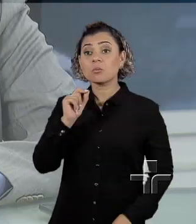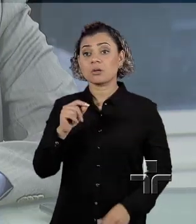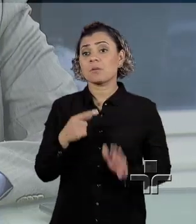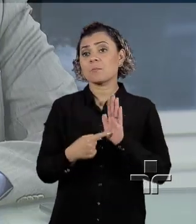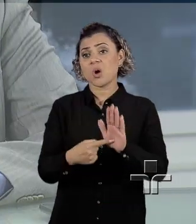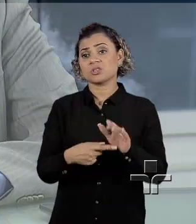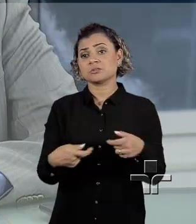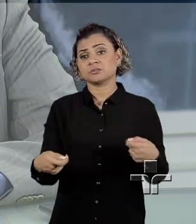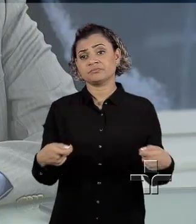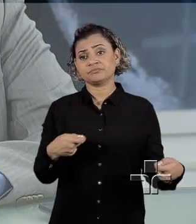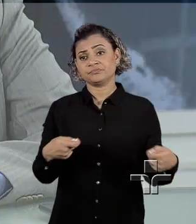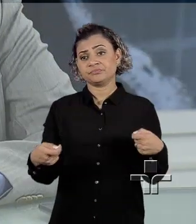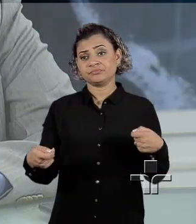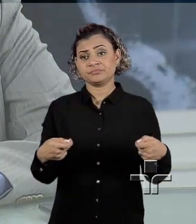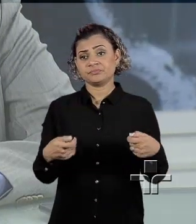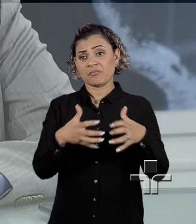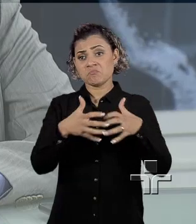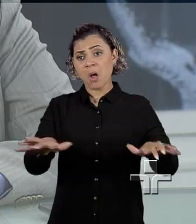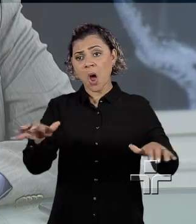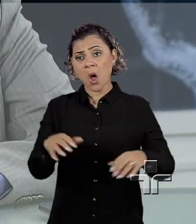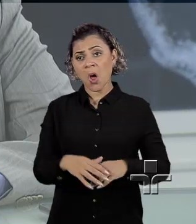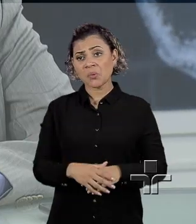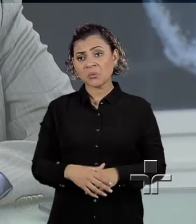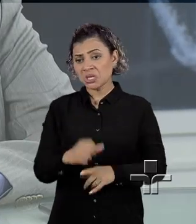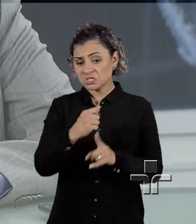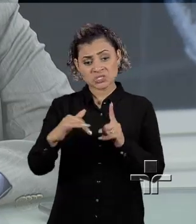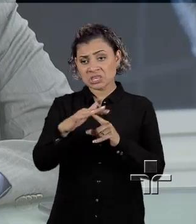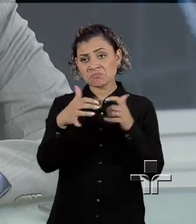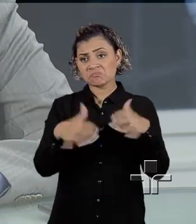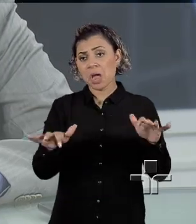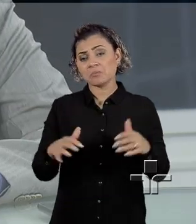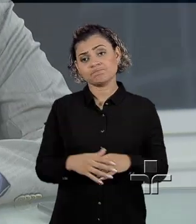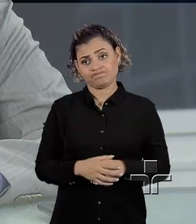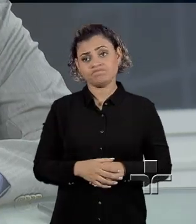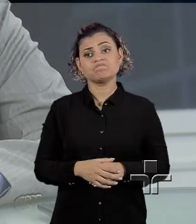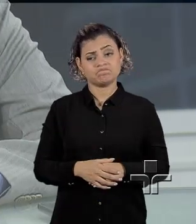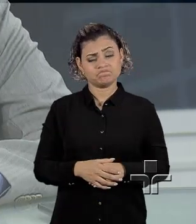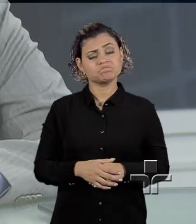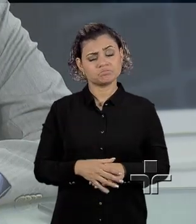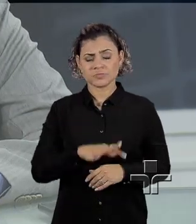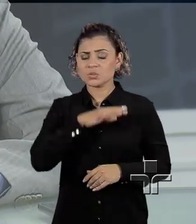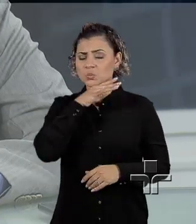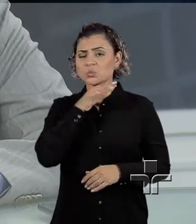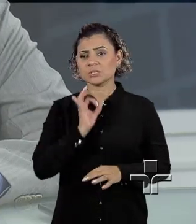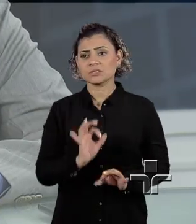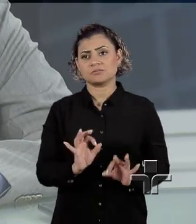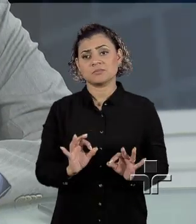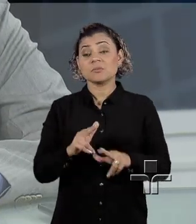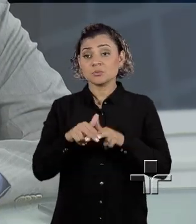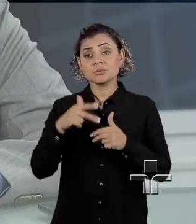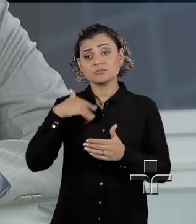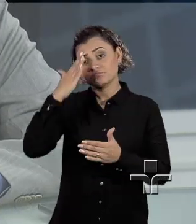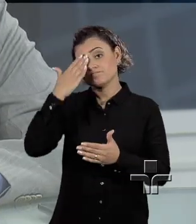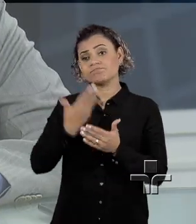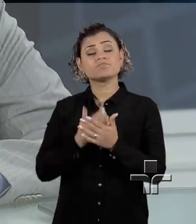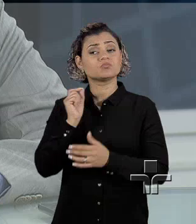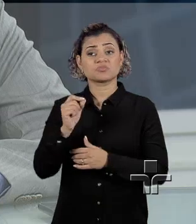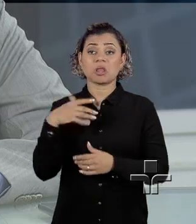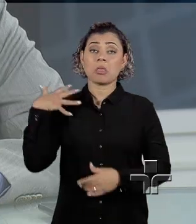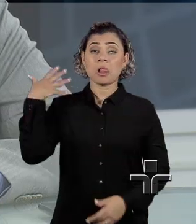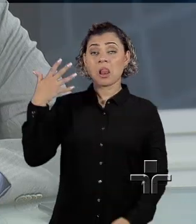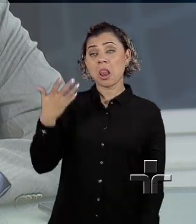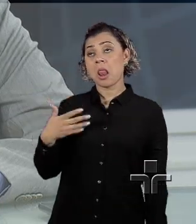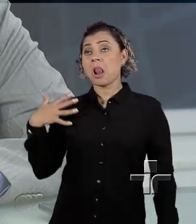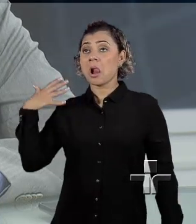os ânimos. O apartheid social, no sentido nós e eles. Nós e eles. Então, eu acredito que esse